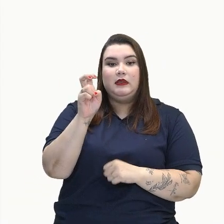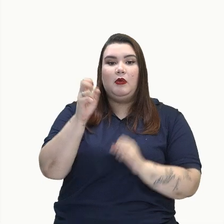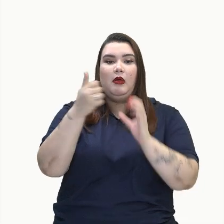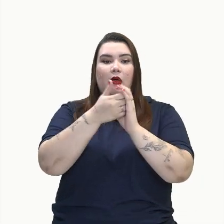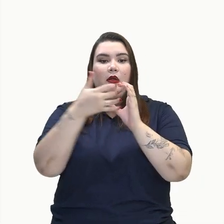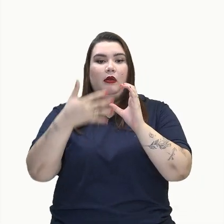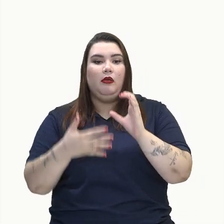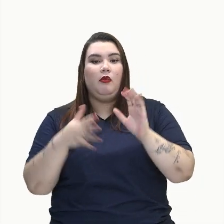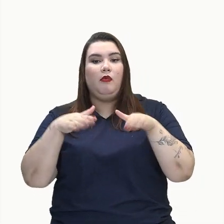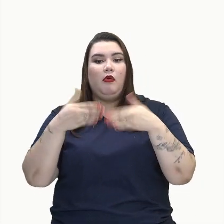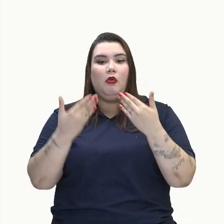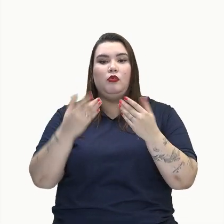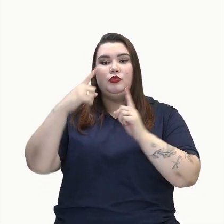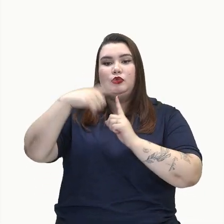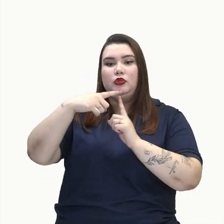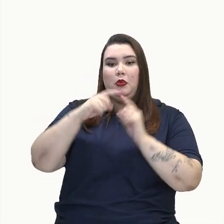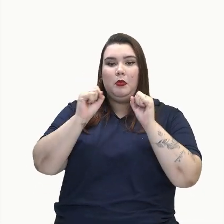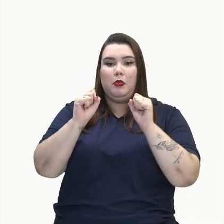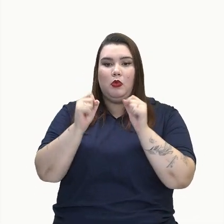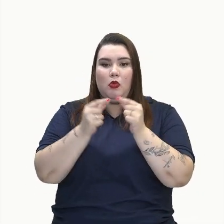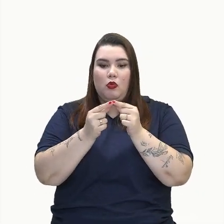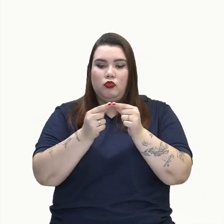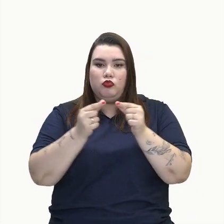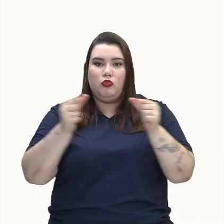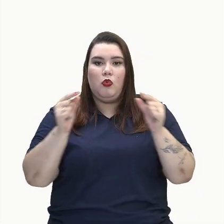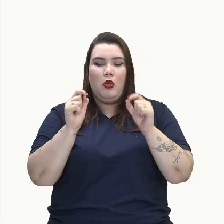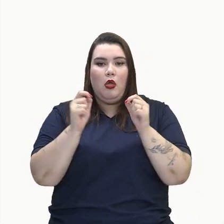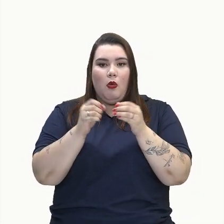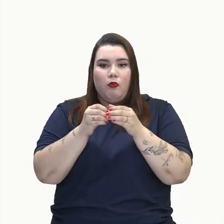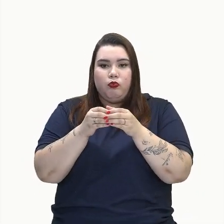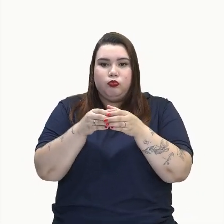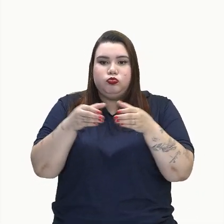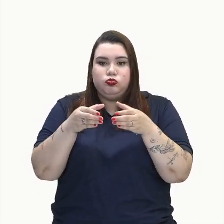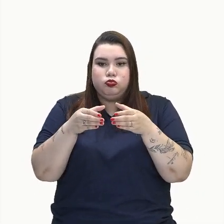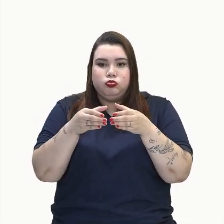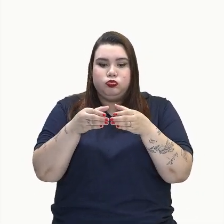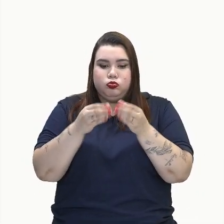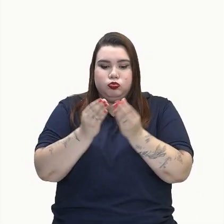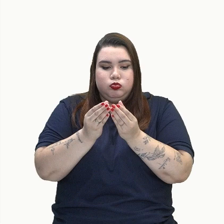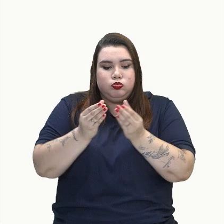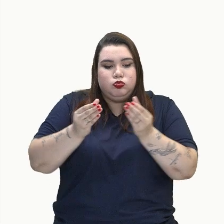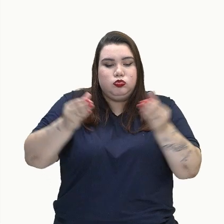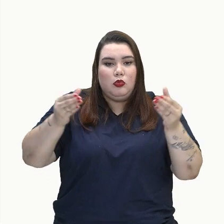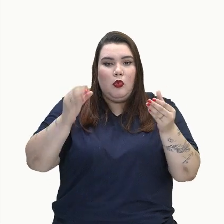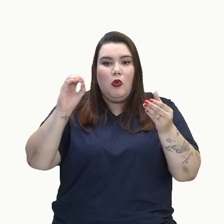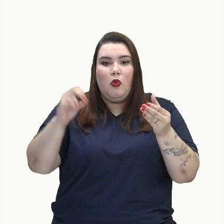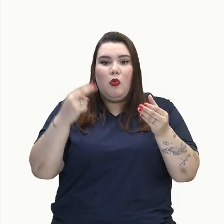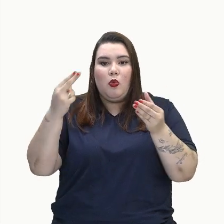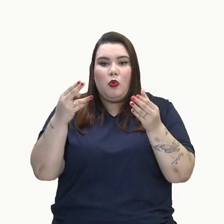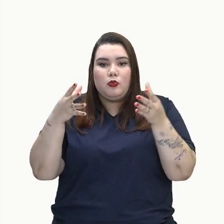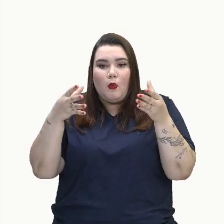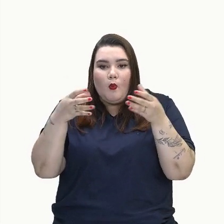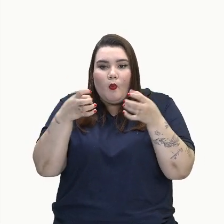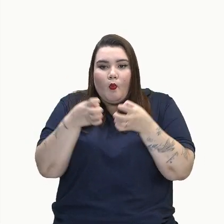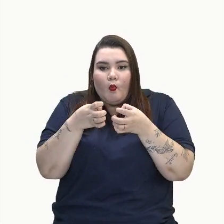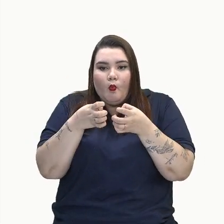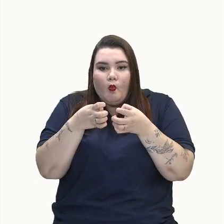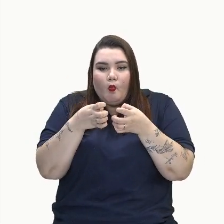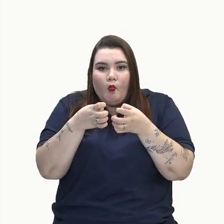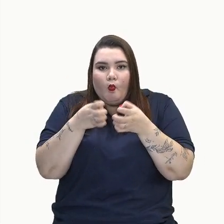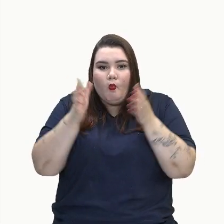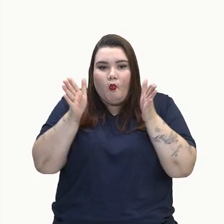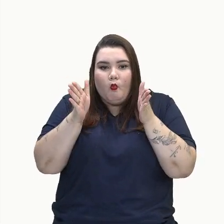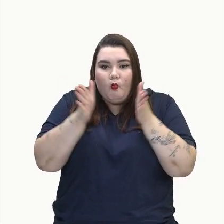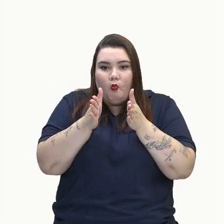onde essa vagem ela pode ser inflada ou ela pode ser comprimida, onde a gente consegue ver que ela é mais